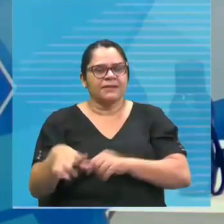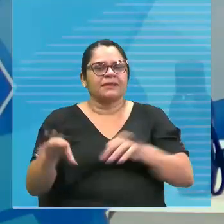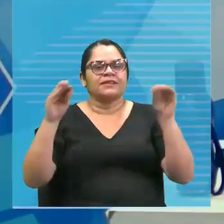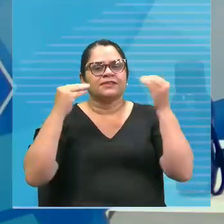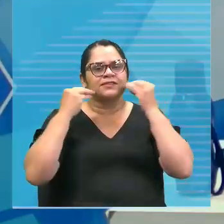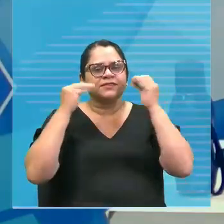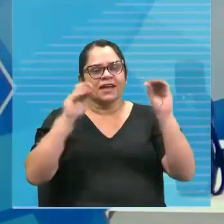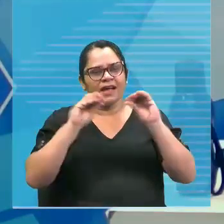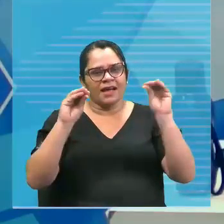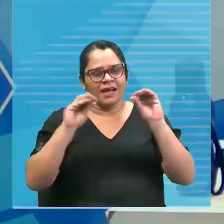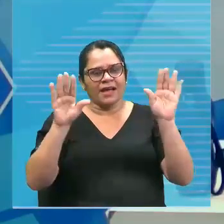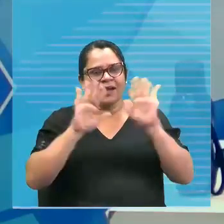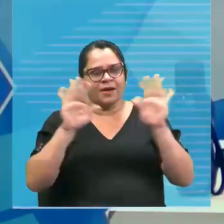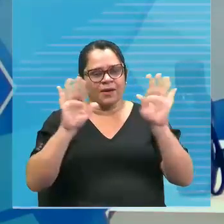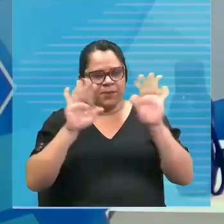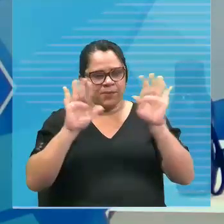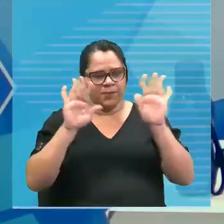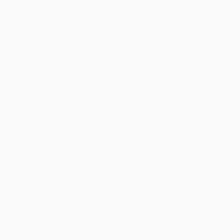vemos